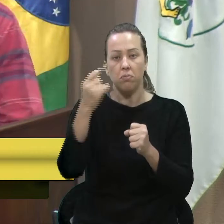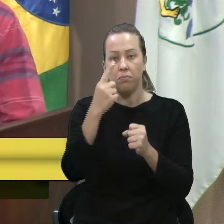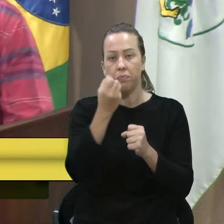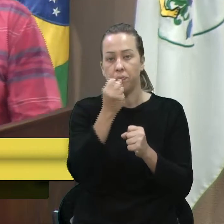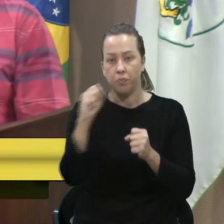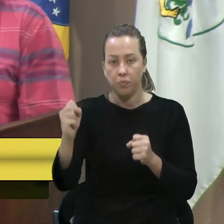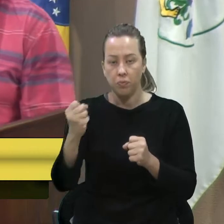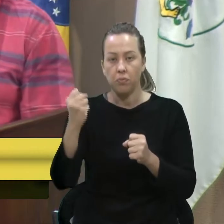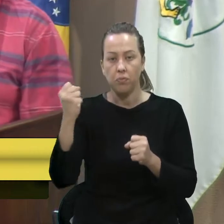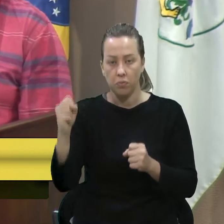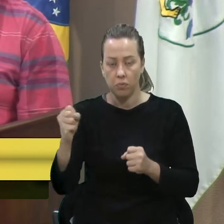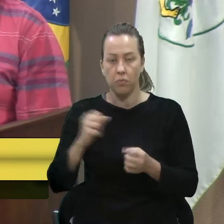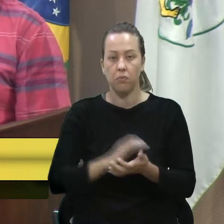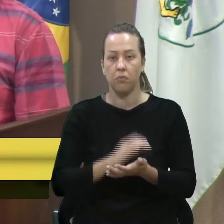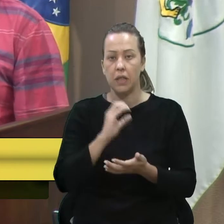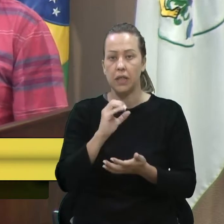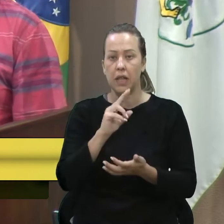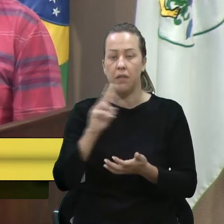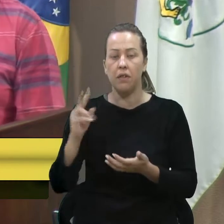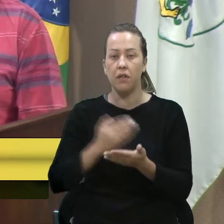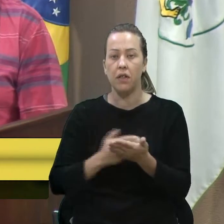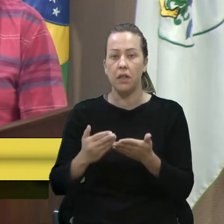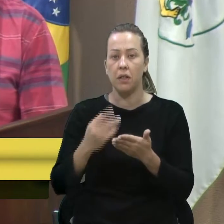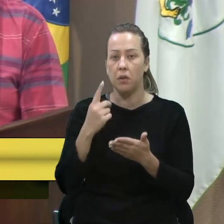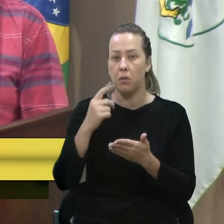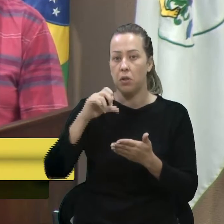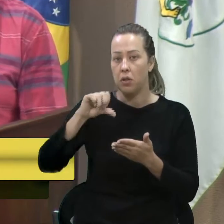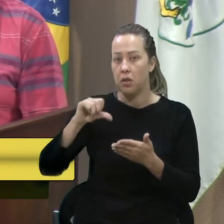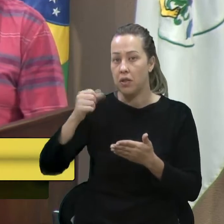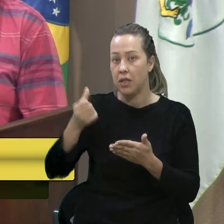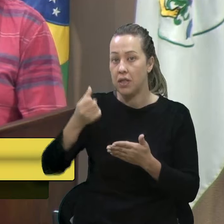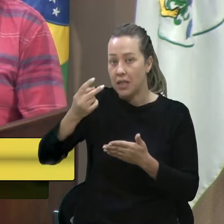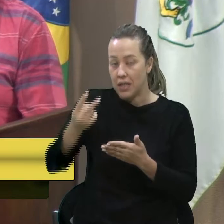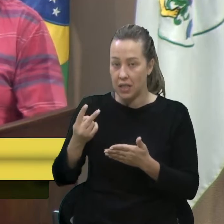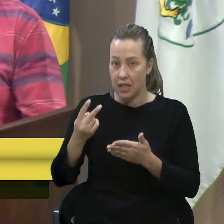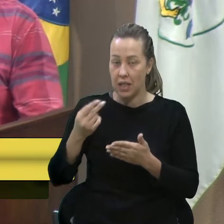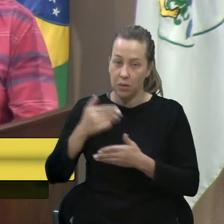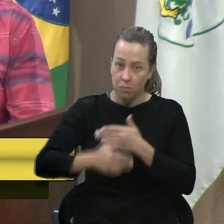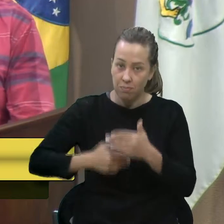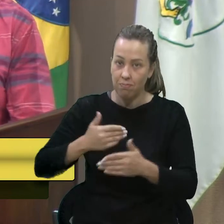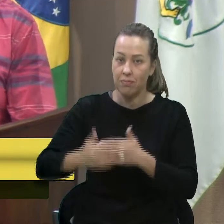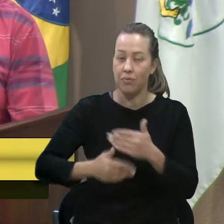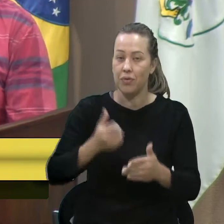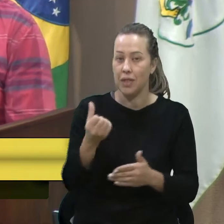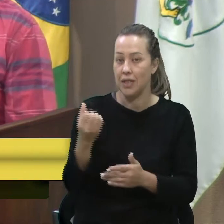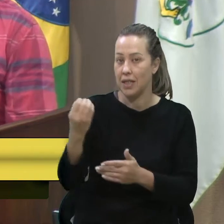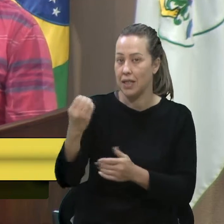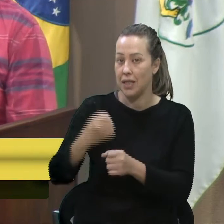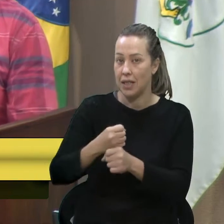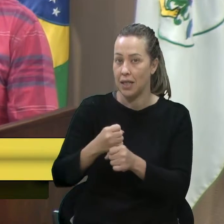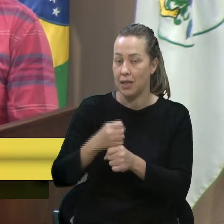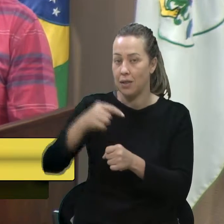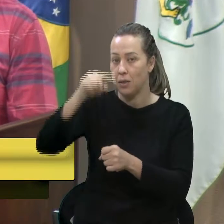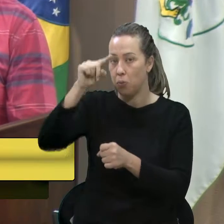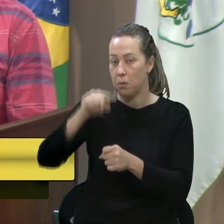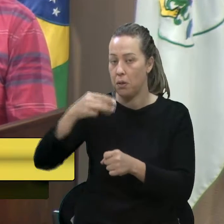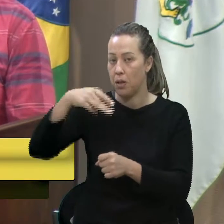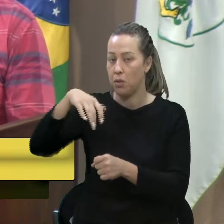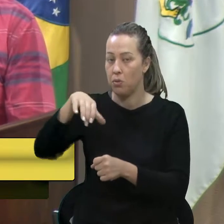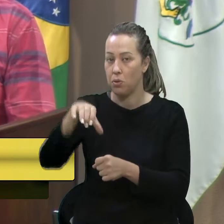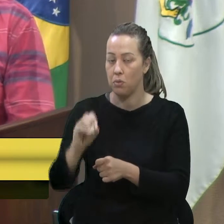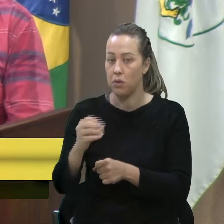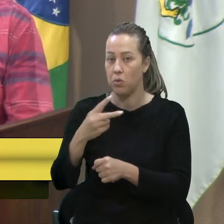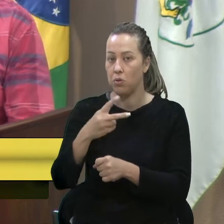188. O CVV existe desde 62. Nós vamos fazer agora 60 anos, em 1º de março